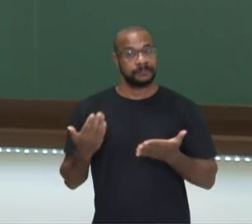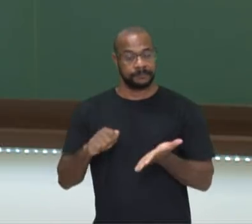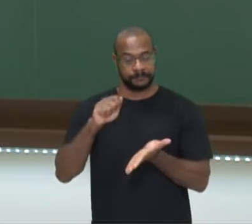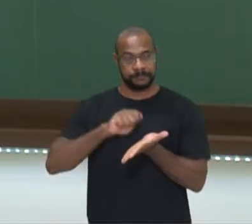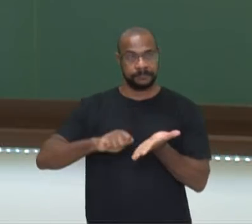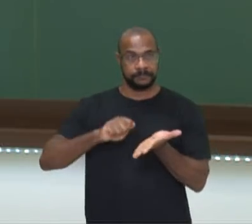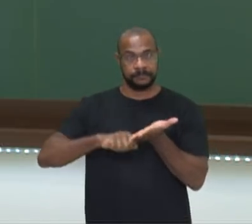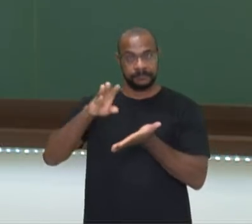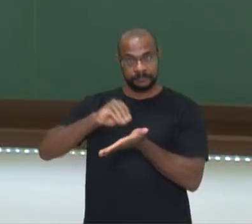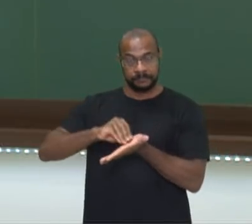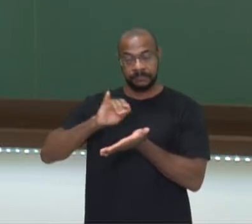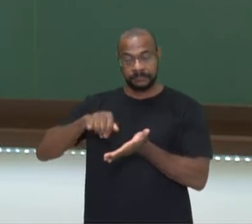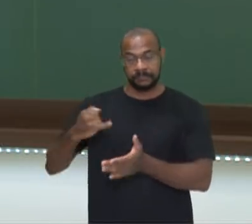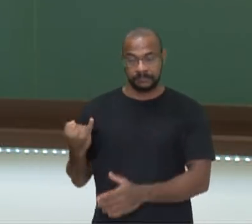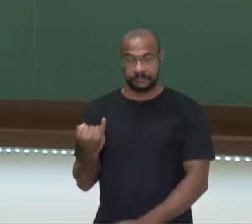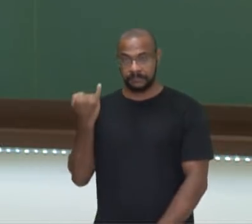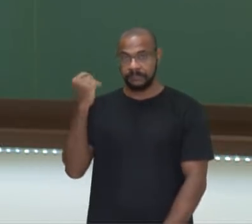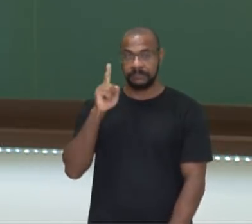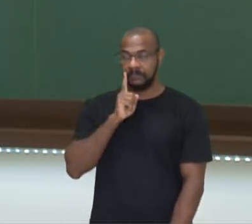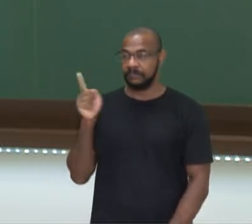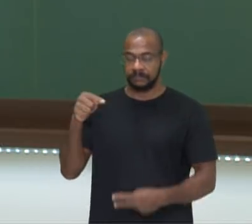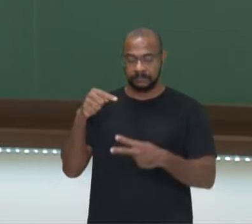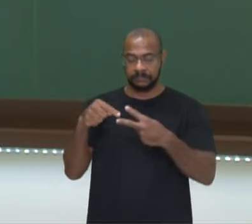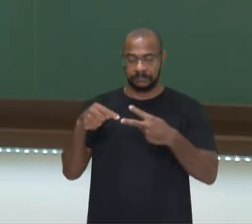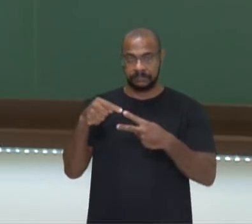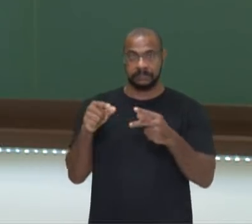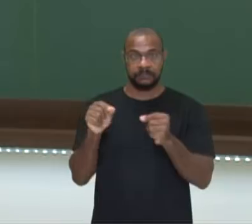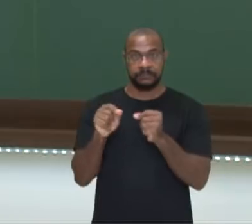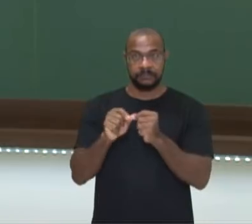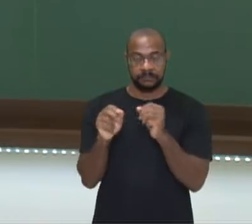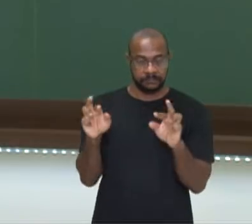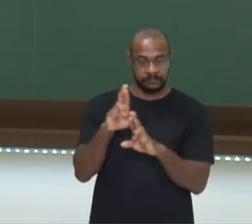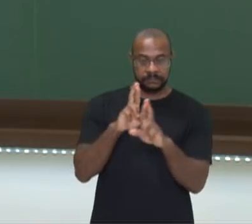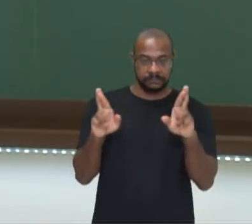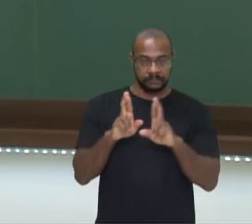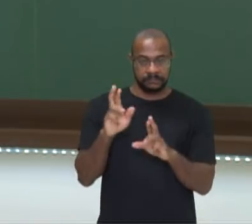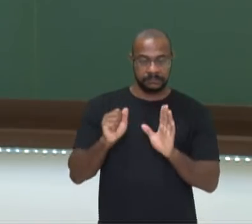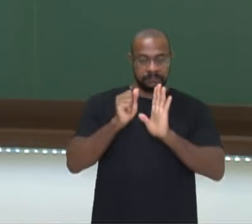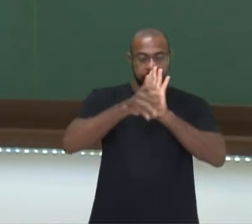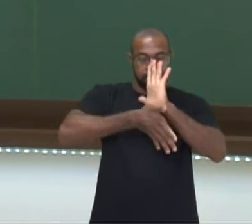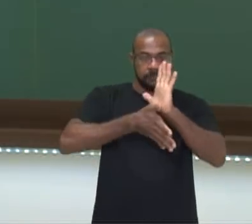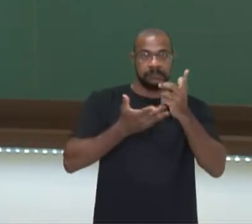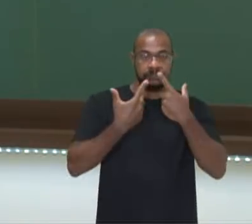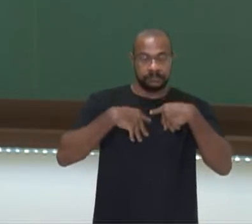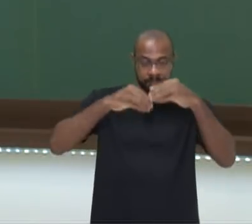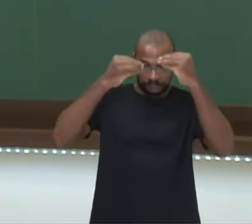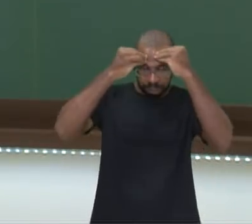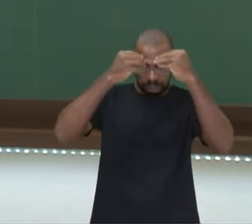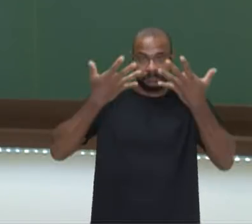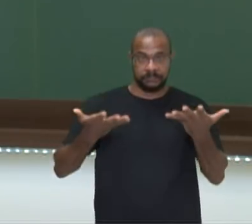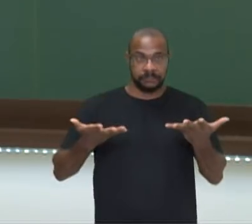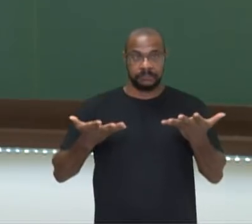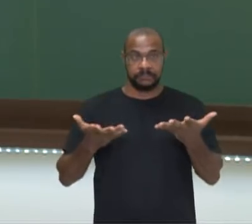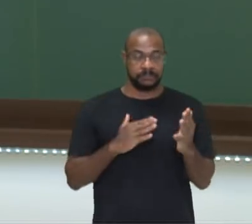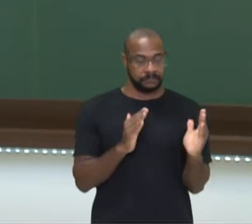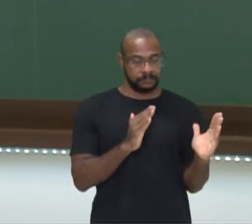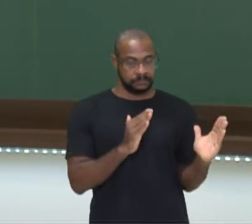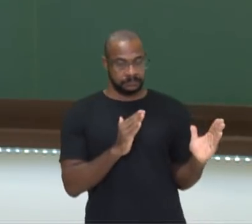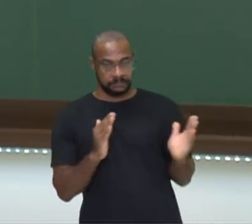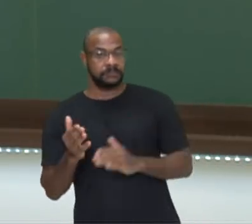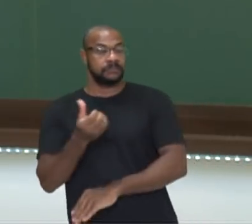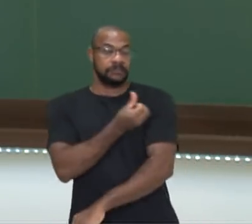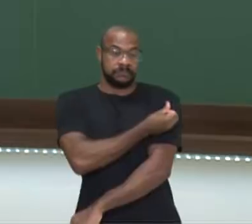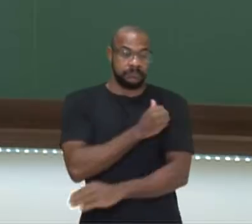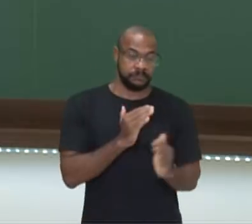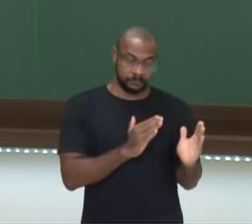Anotado? Então é importante isso. Vai fazendo uma relaçãozinha das figuras de linguagem, né, que você vai ver ao longo do 6º